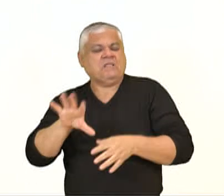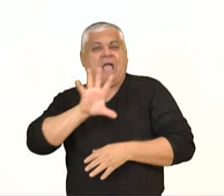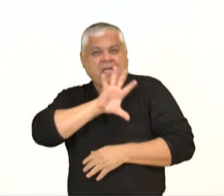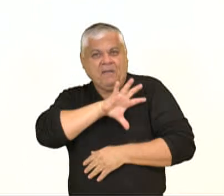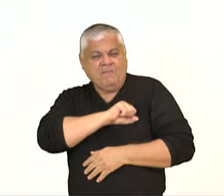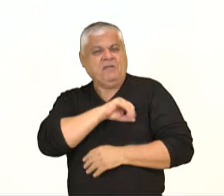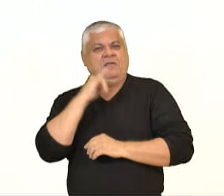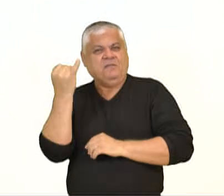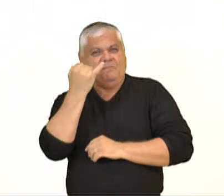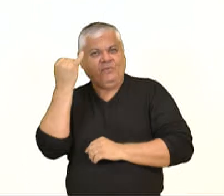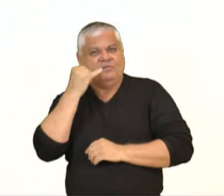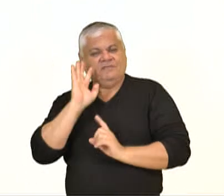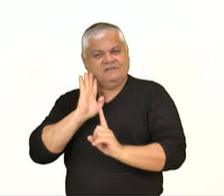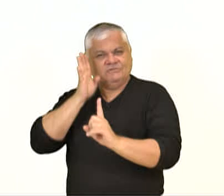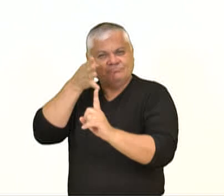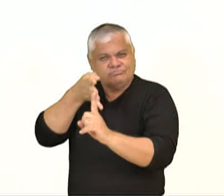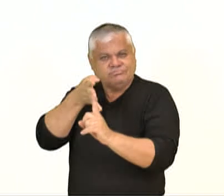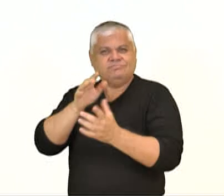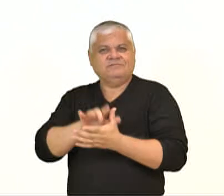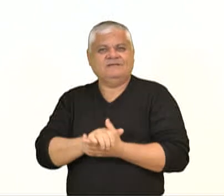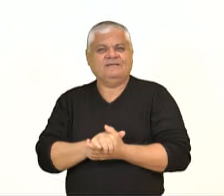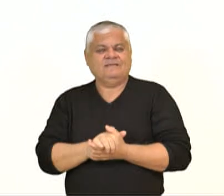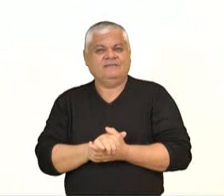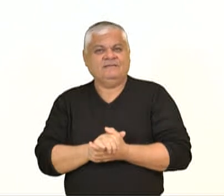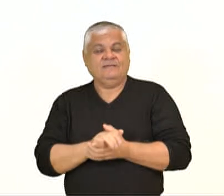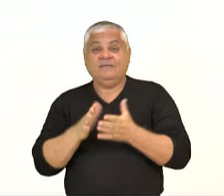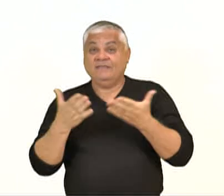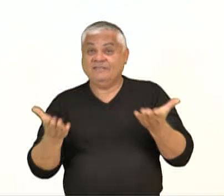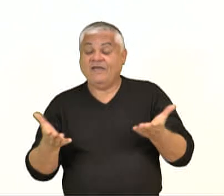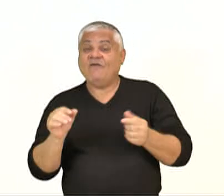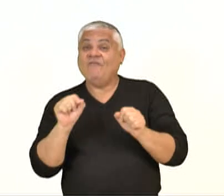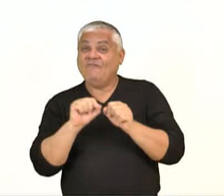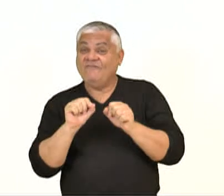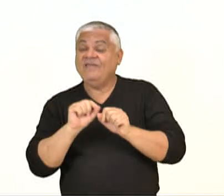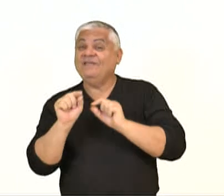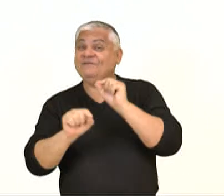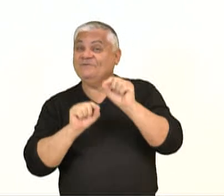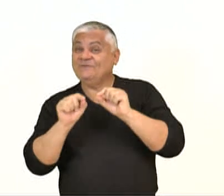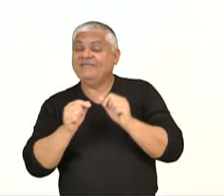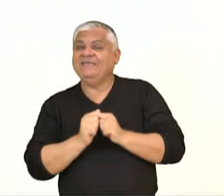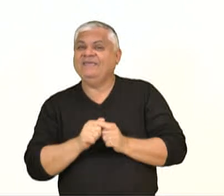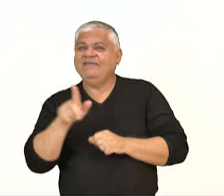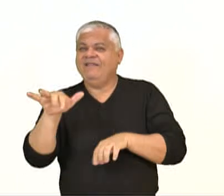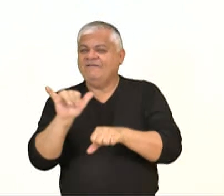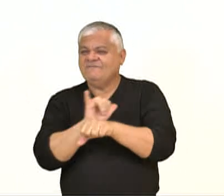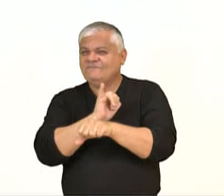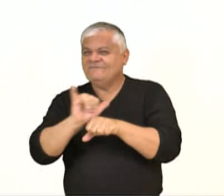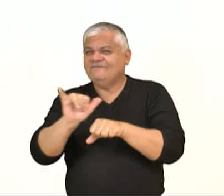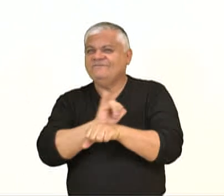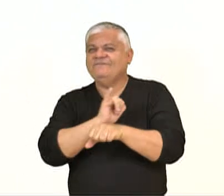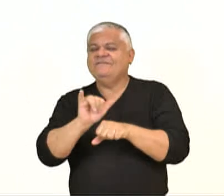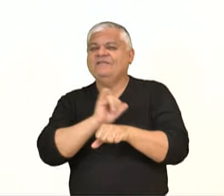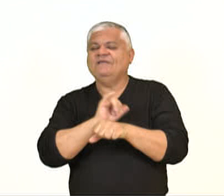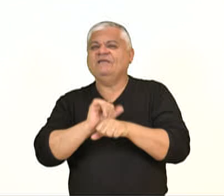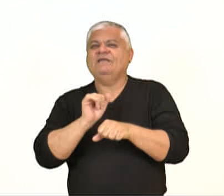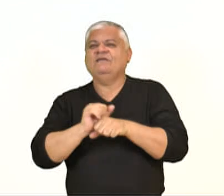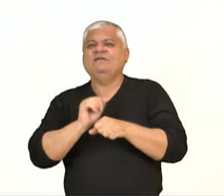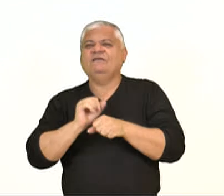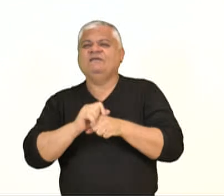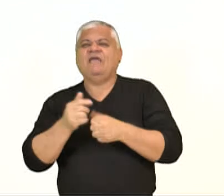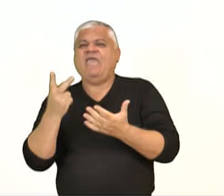e qualquer coisa se irrefuta. Pois produziu efeito, surtiu bem, sumiram-se os pontos